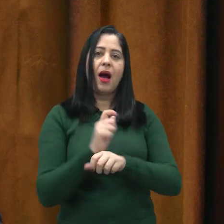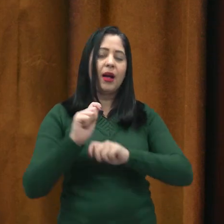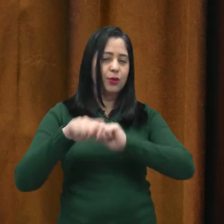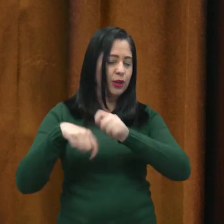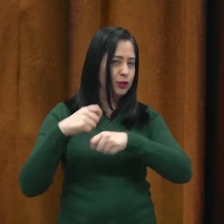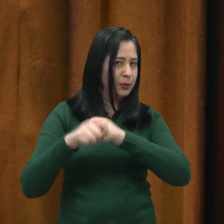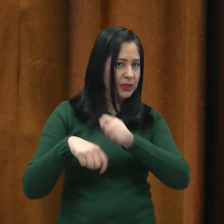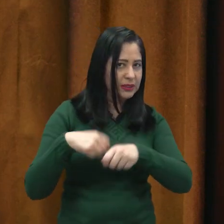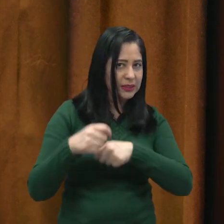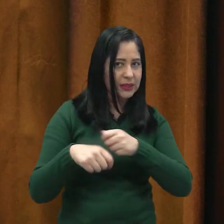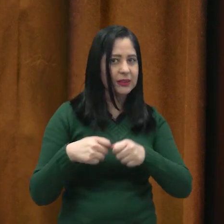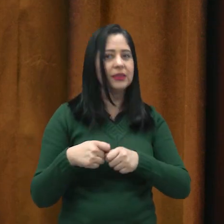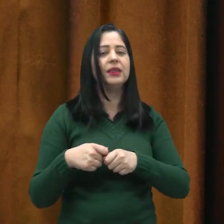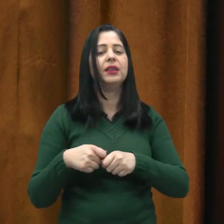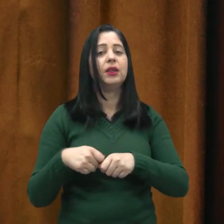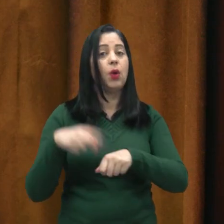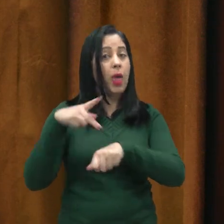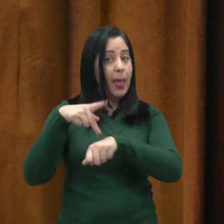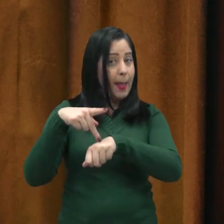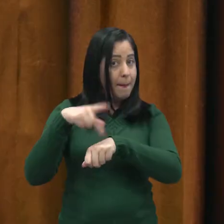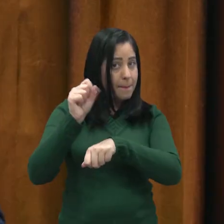administração, tenho pós-graduação